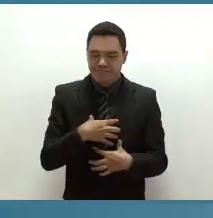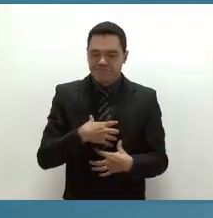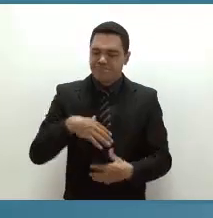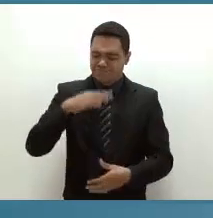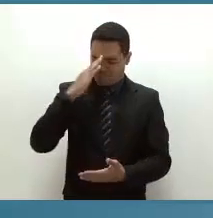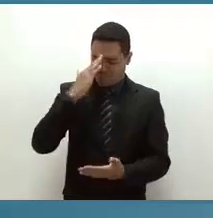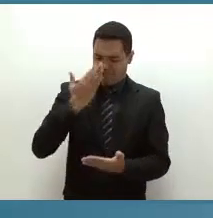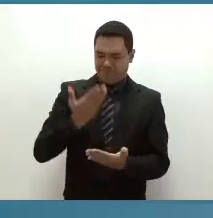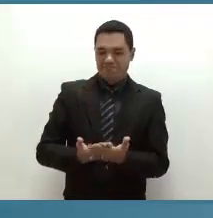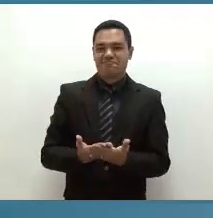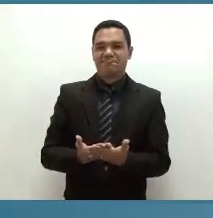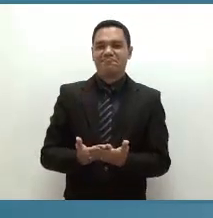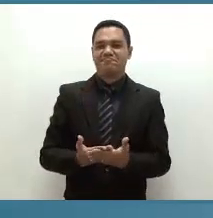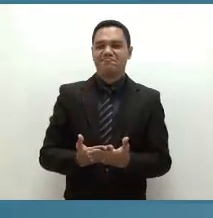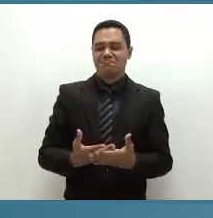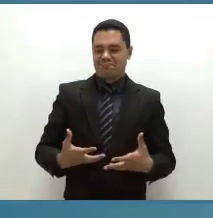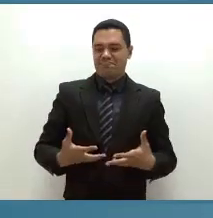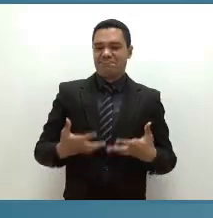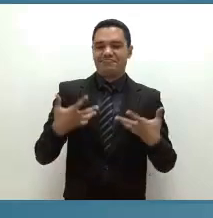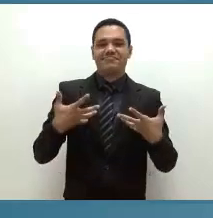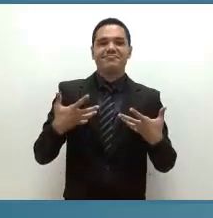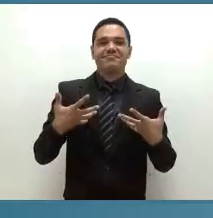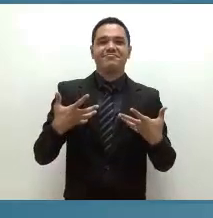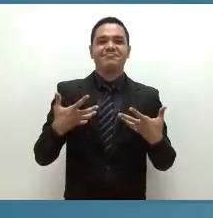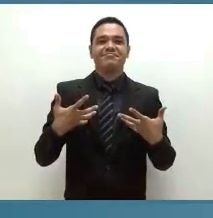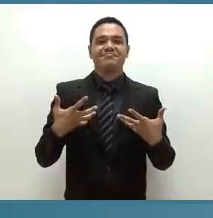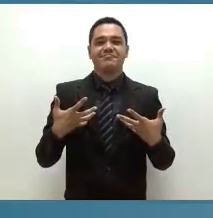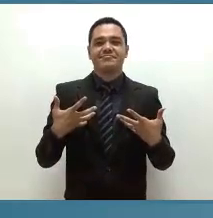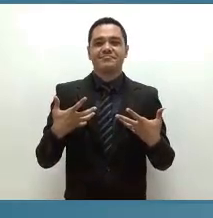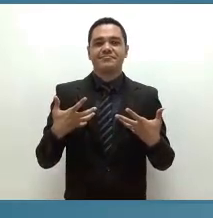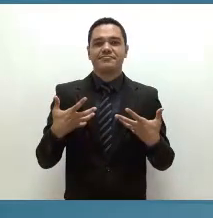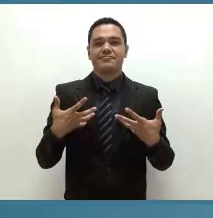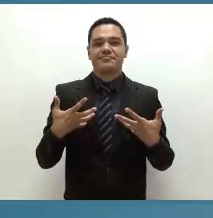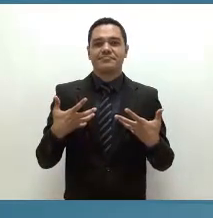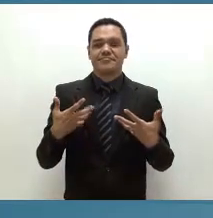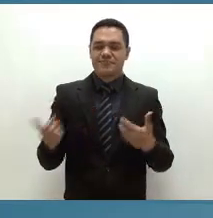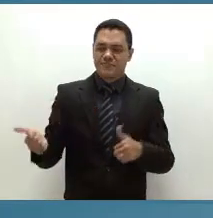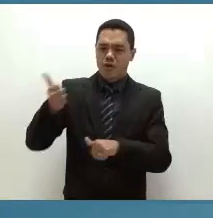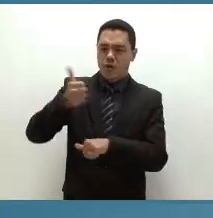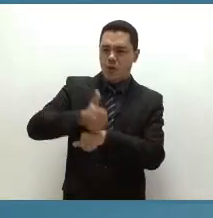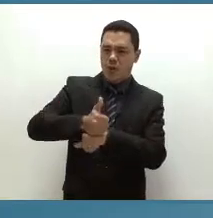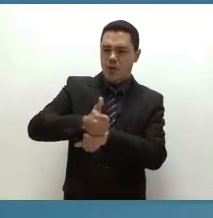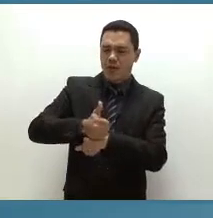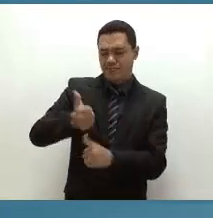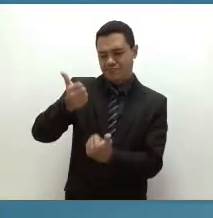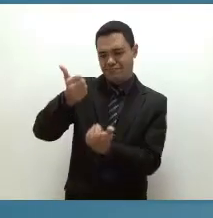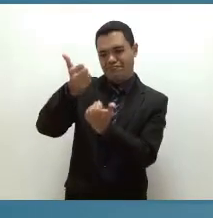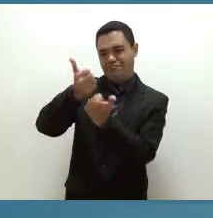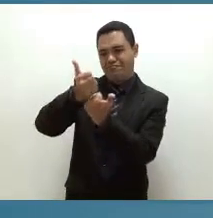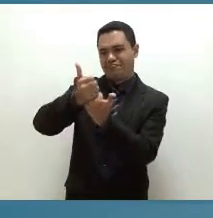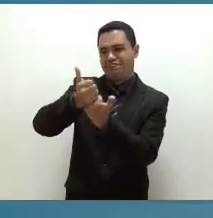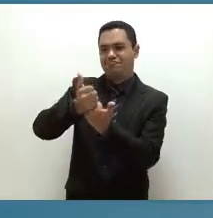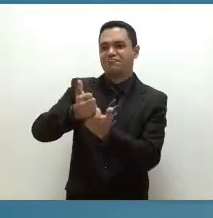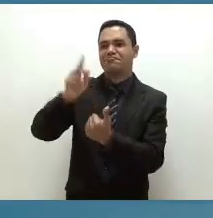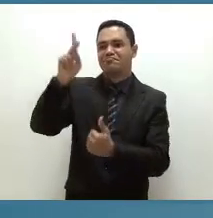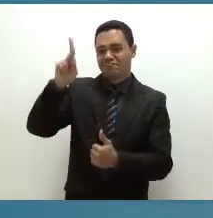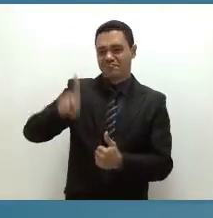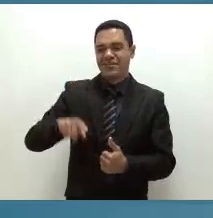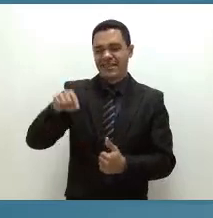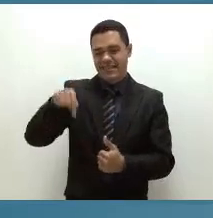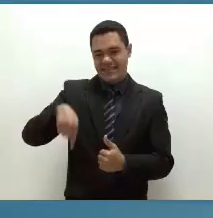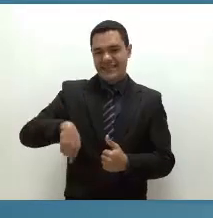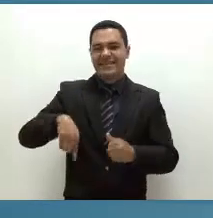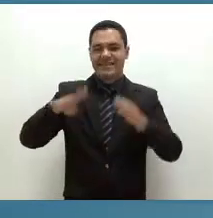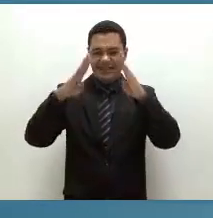confiante para exercer o cargo de presidente desta casa, se